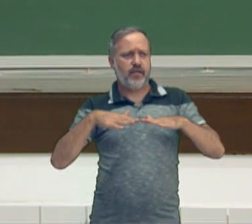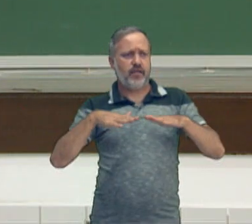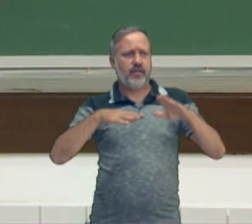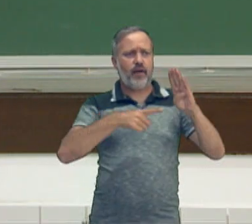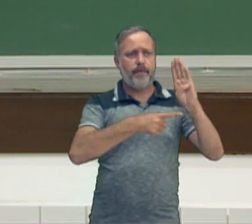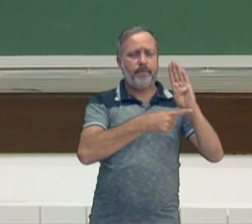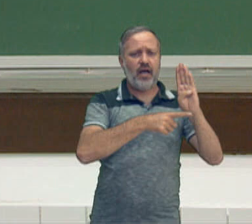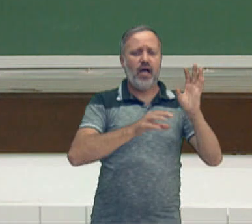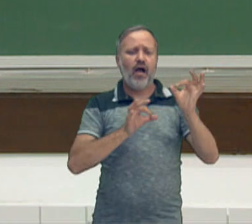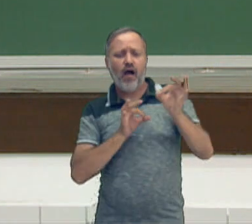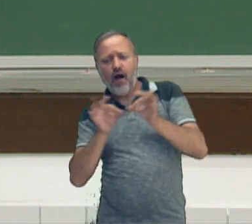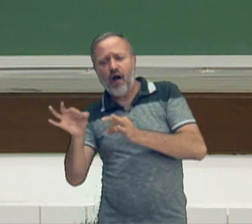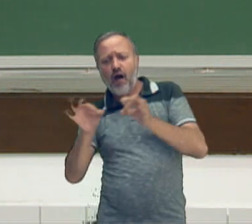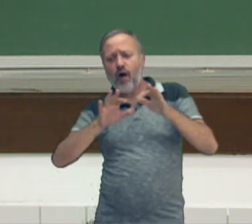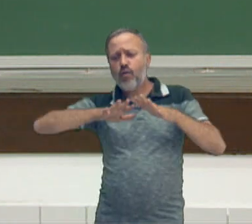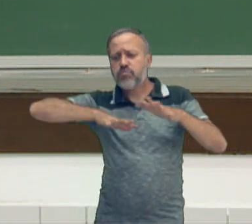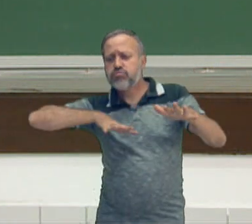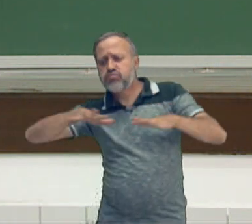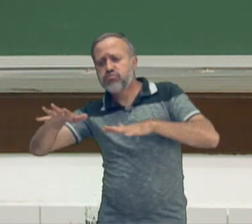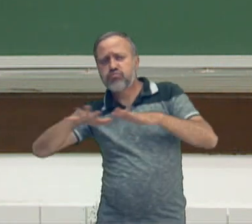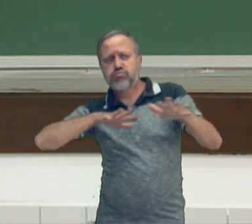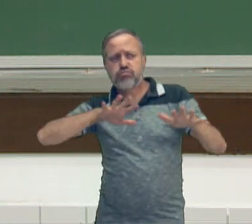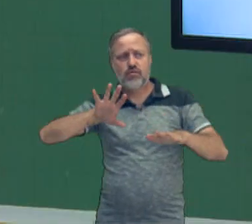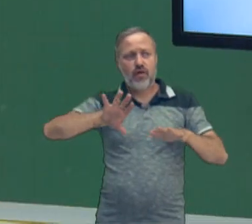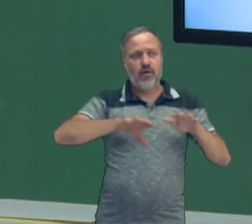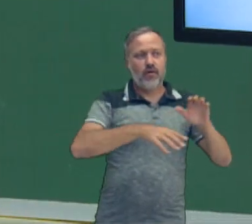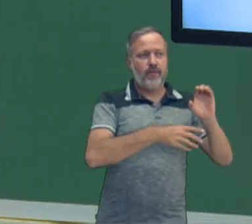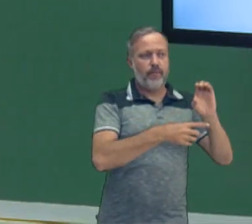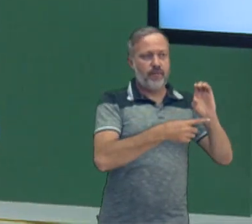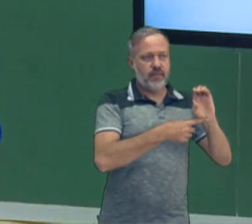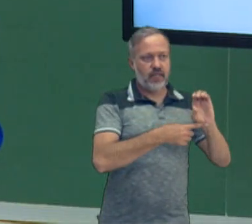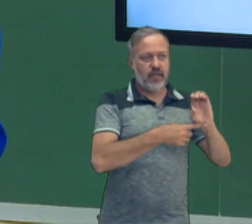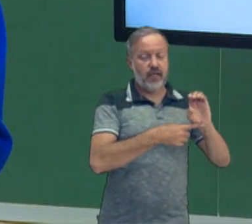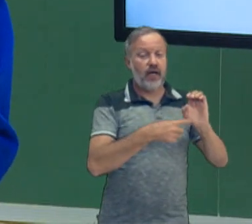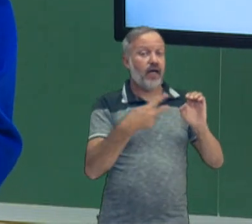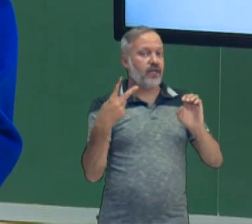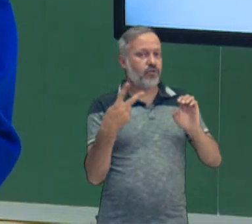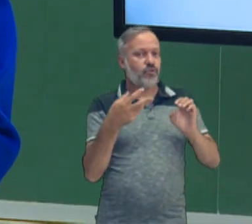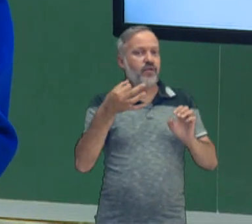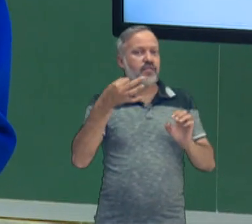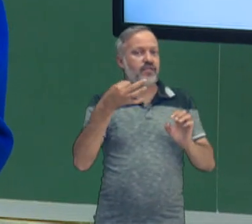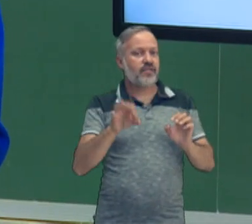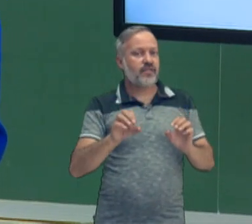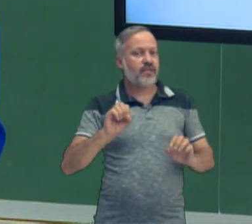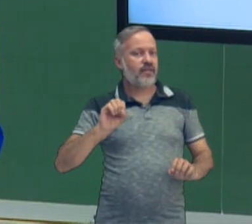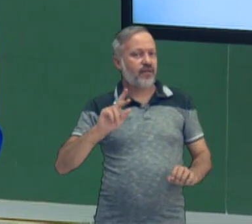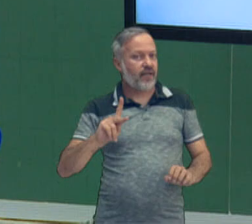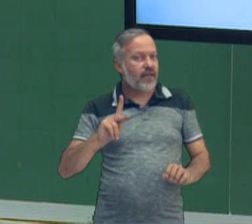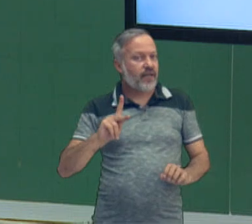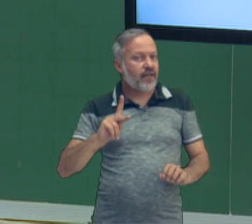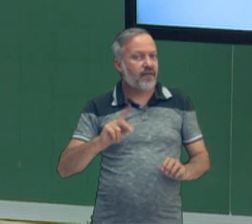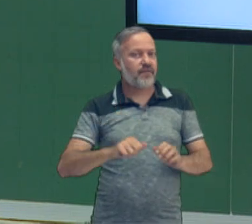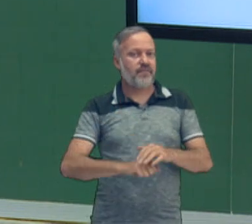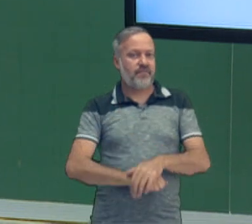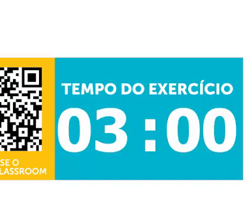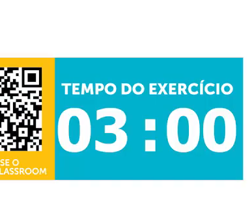dinâmica? Ou ambas alternativas estão corretas? Dá uma pensadinha aí e responde, daqui a pouco a gente retorna.